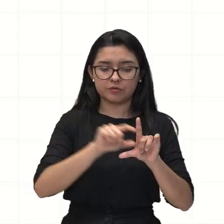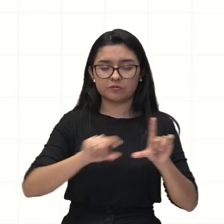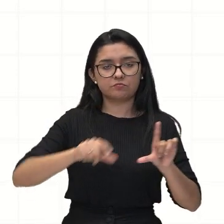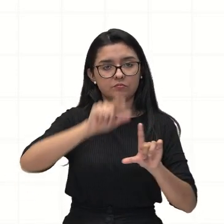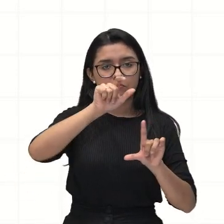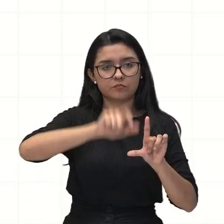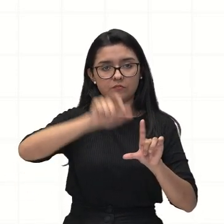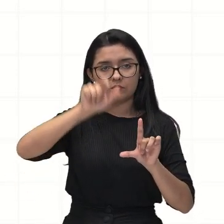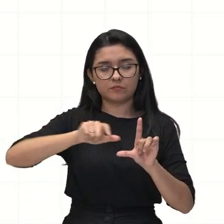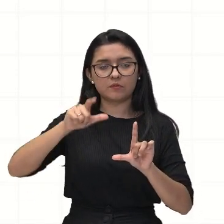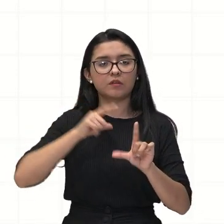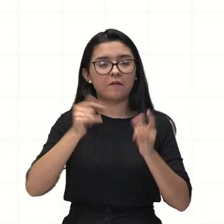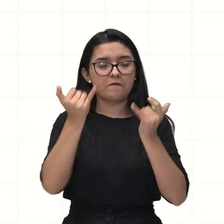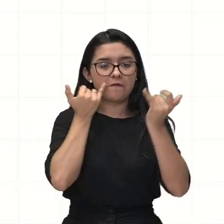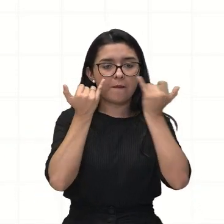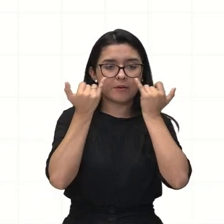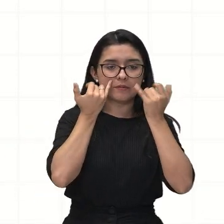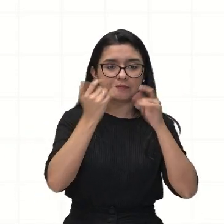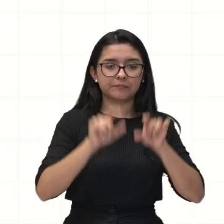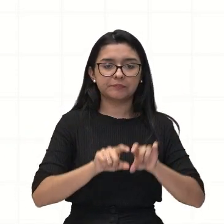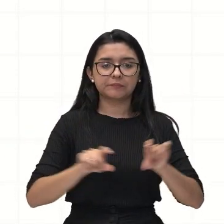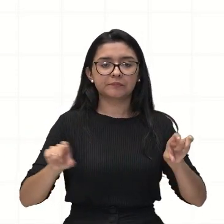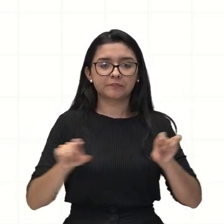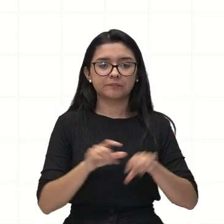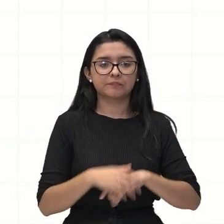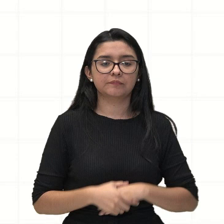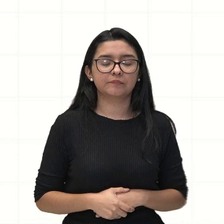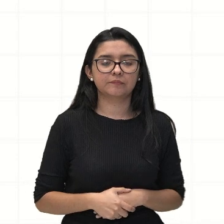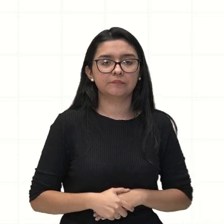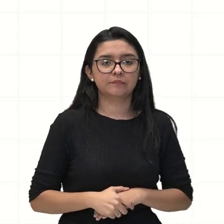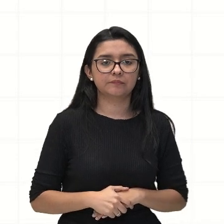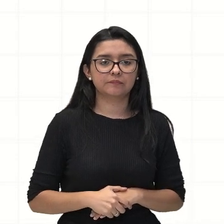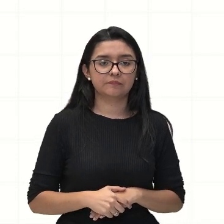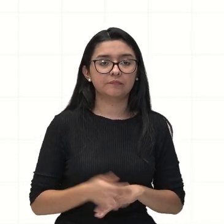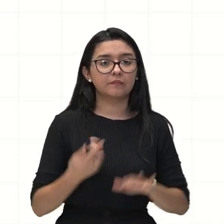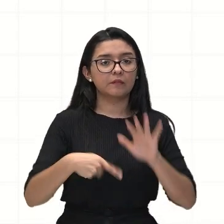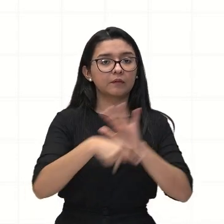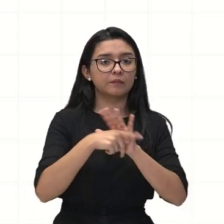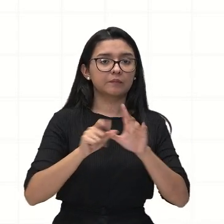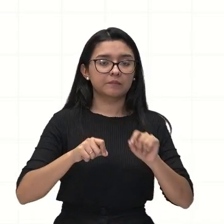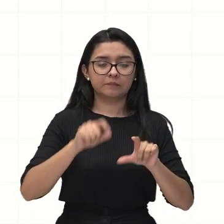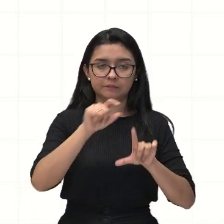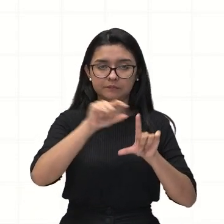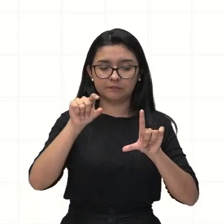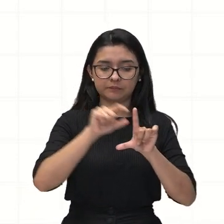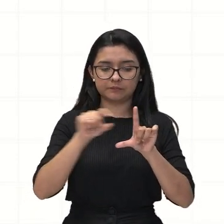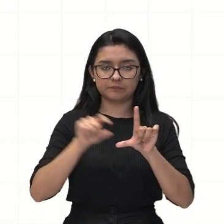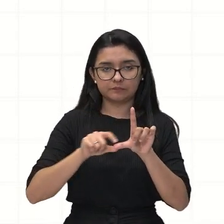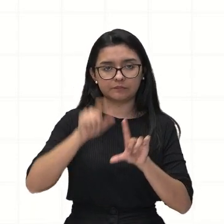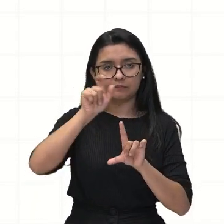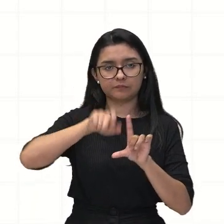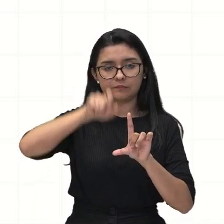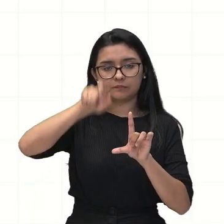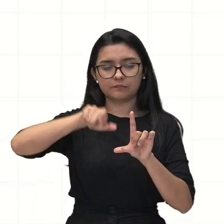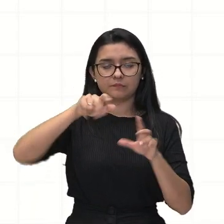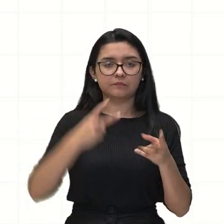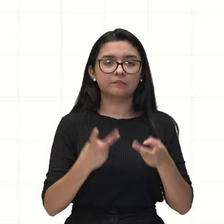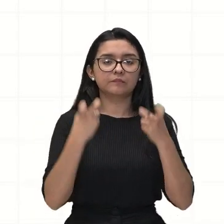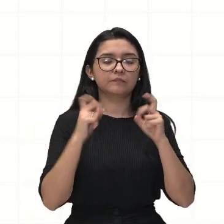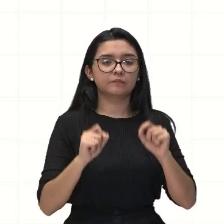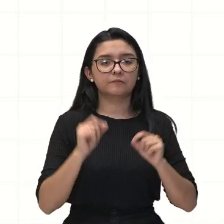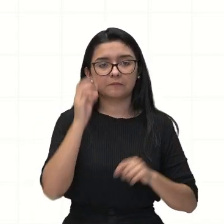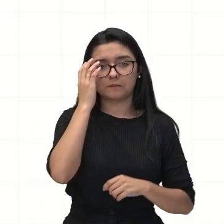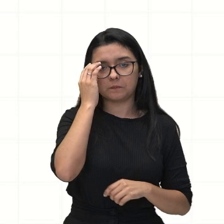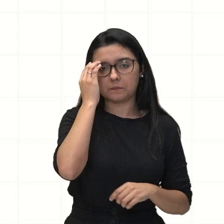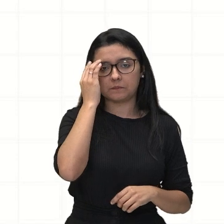essa informação aqui, uma observação relacionada às informações do gráfico. Observação, uma